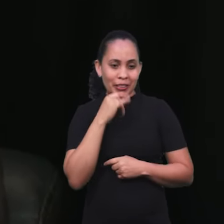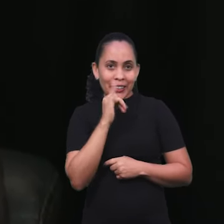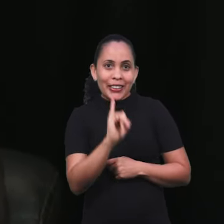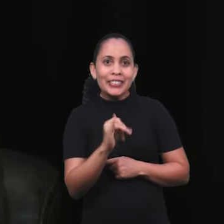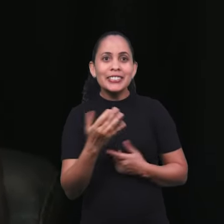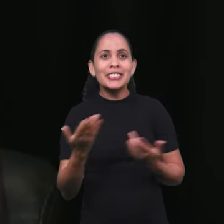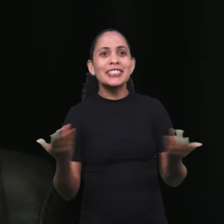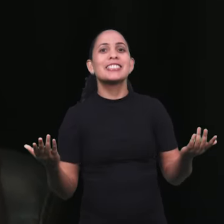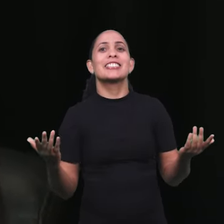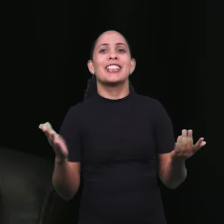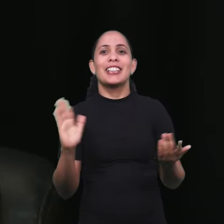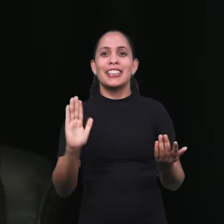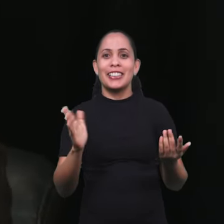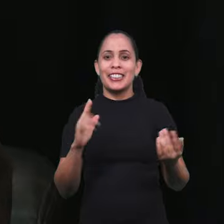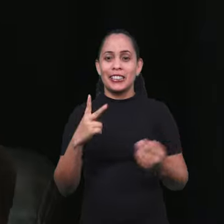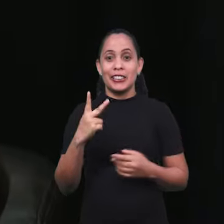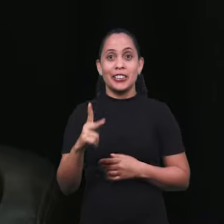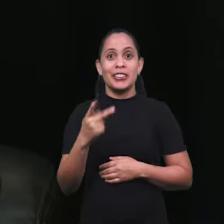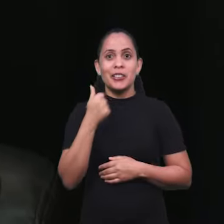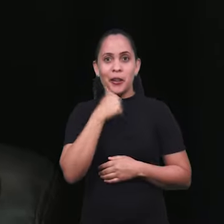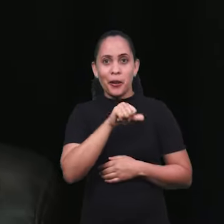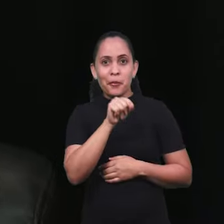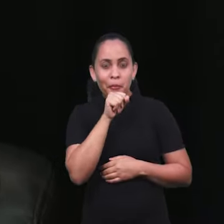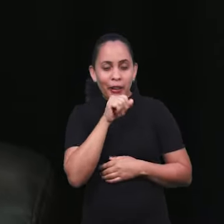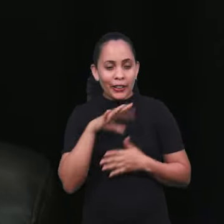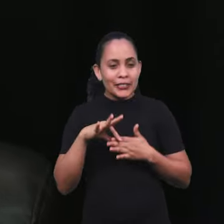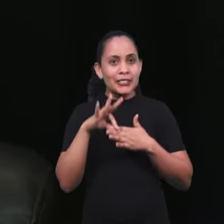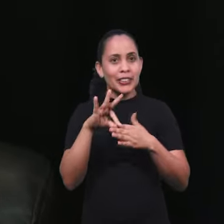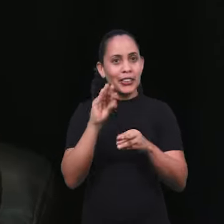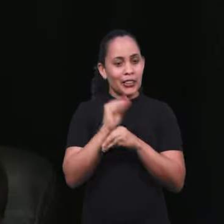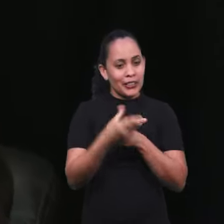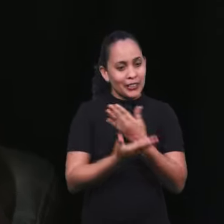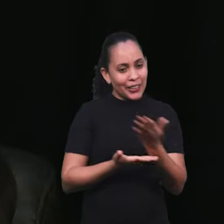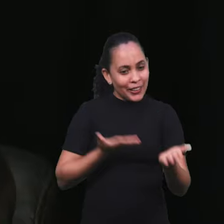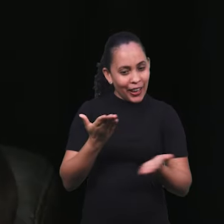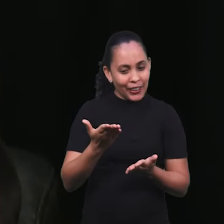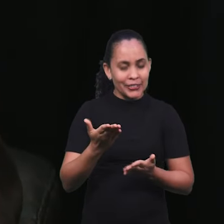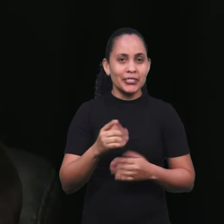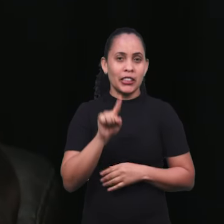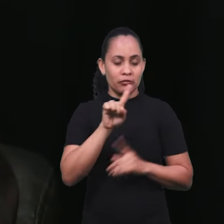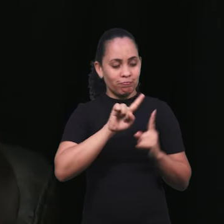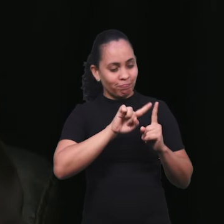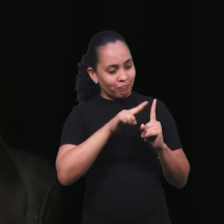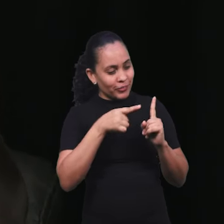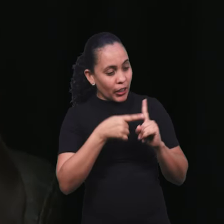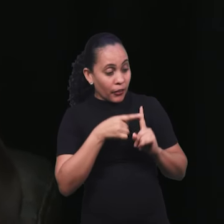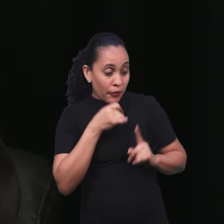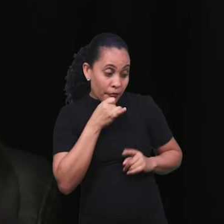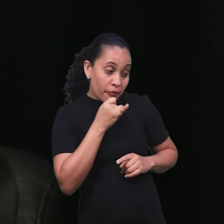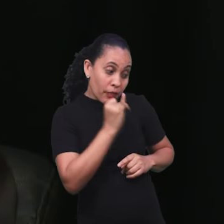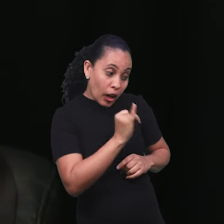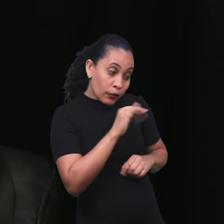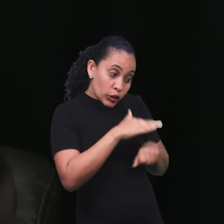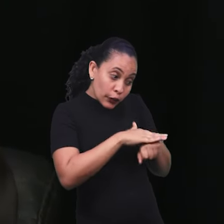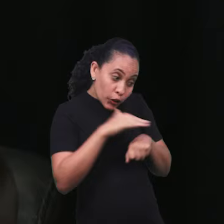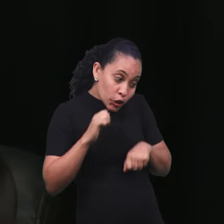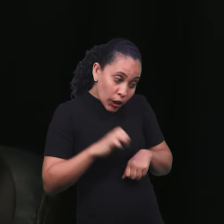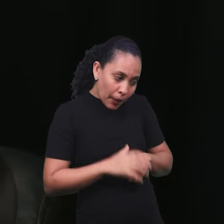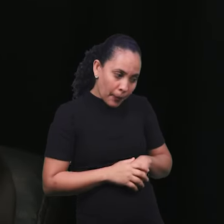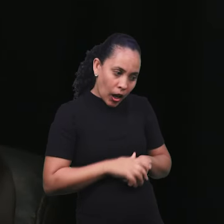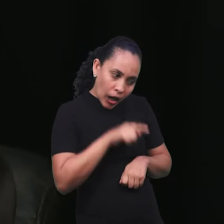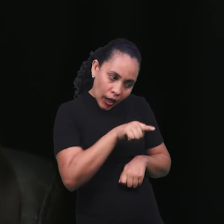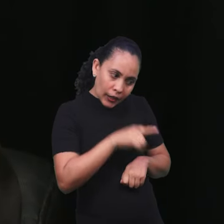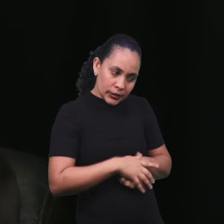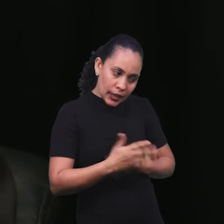pela classe de 0 a 3 anos. A sua mãe, por certo, deve ter orientado desde o ventre, né? Dizendo, rapaz, você foi chamado